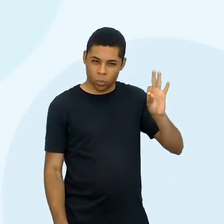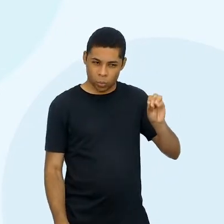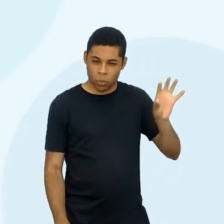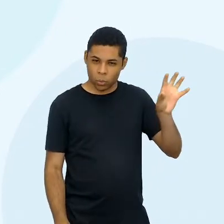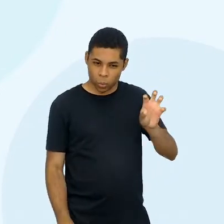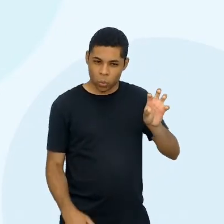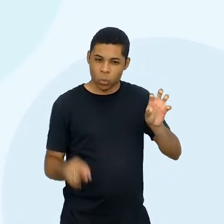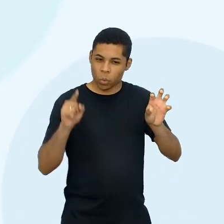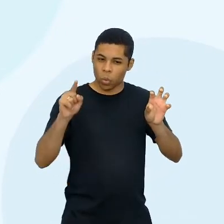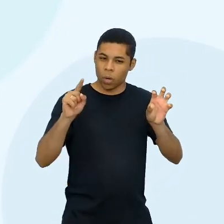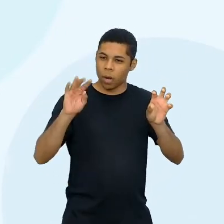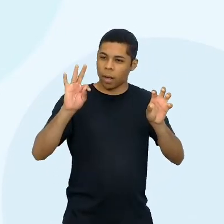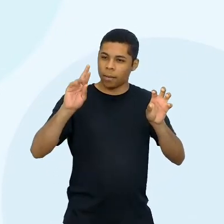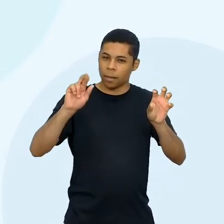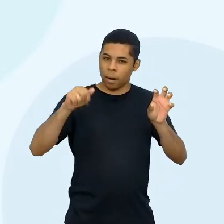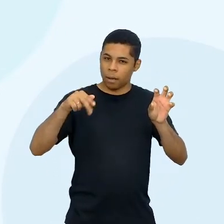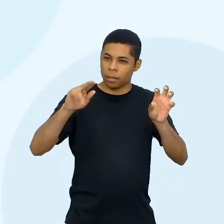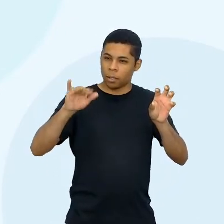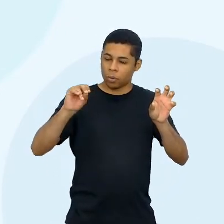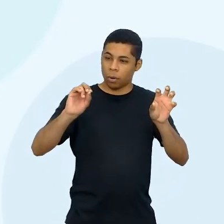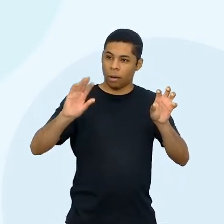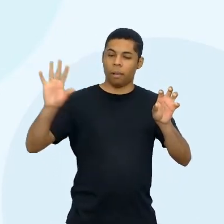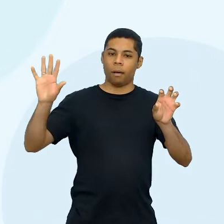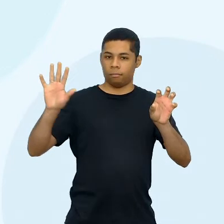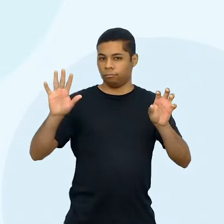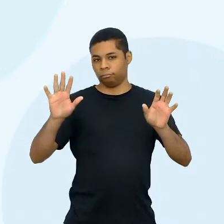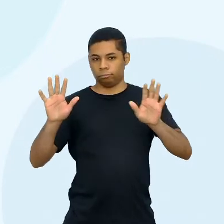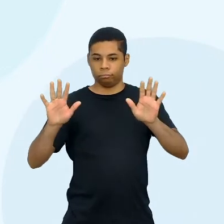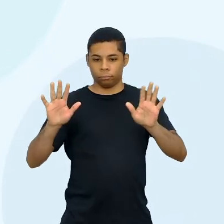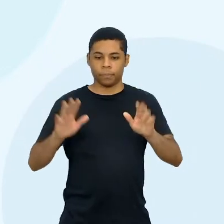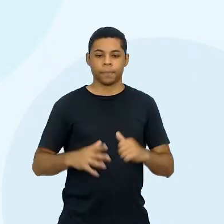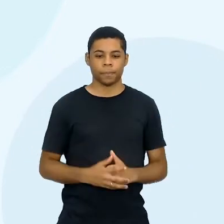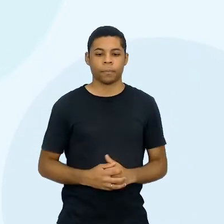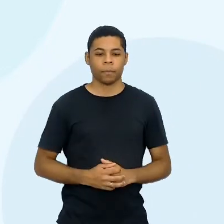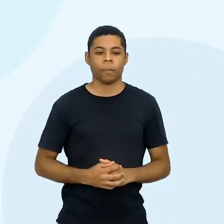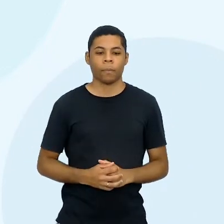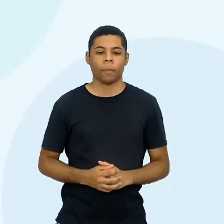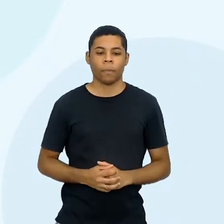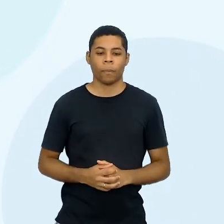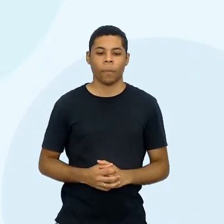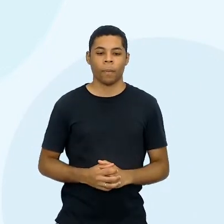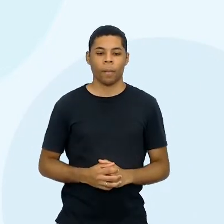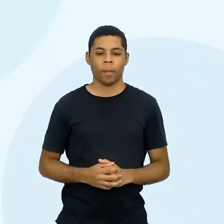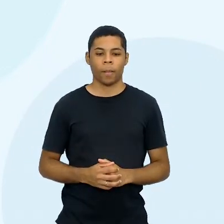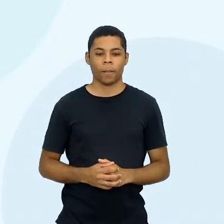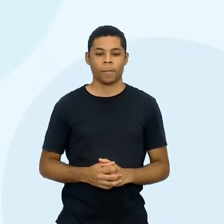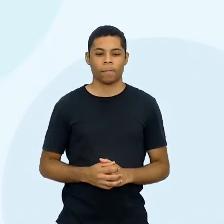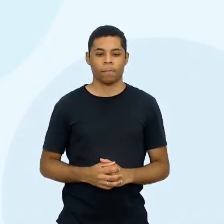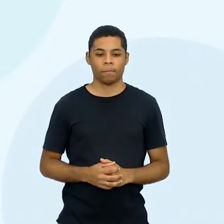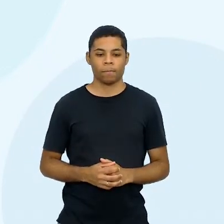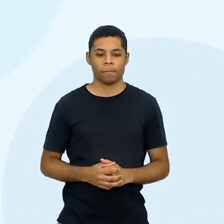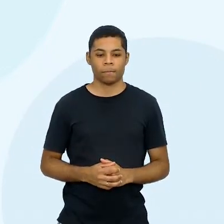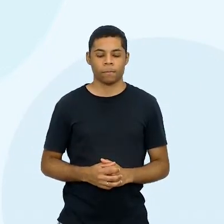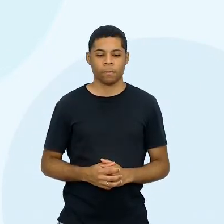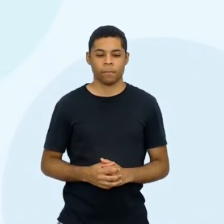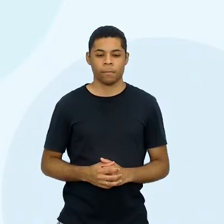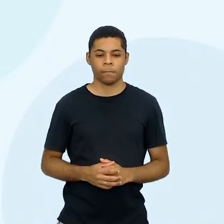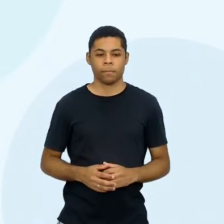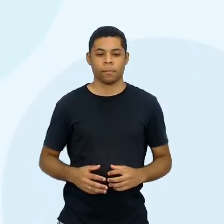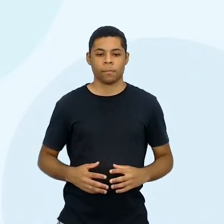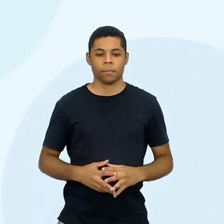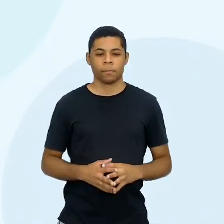ele tem uma coloração mais clara, né? E tem também feldespato, que é importante retratar aí para os alunos,